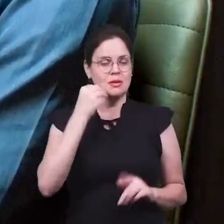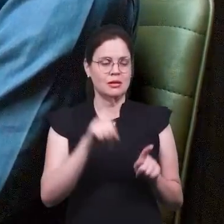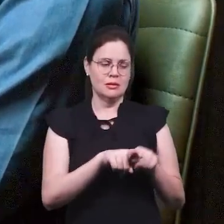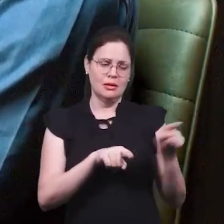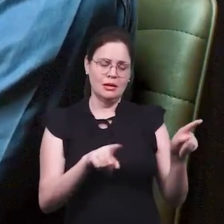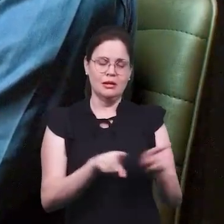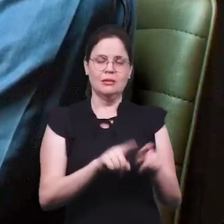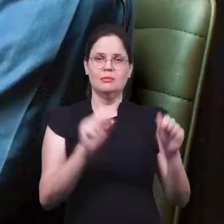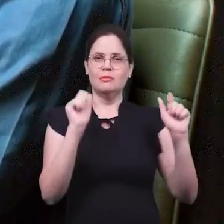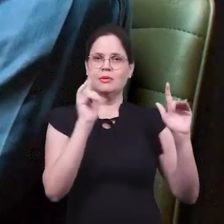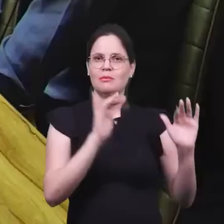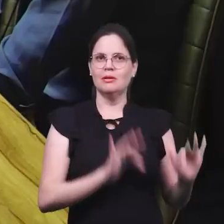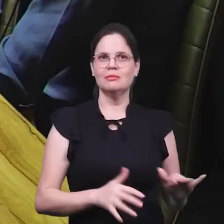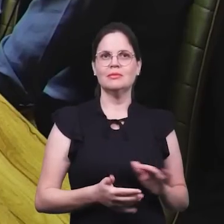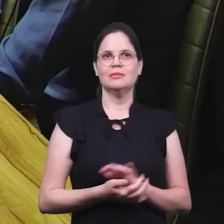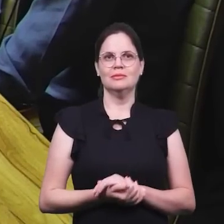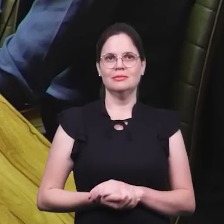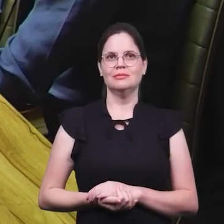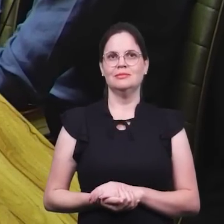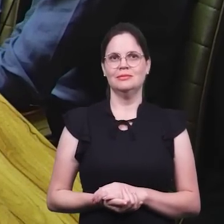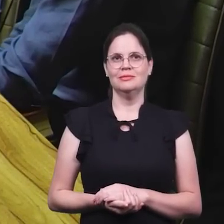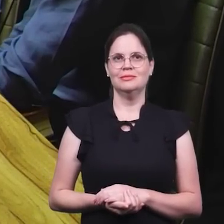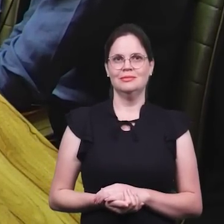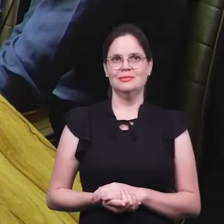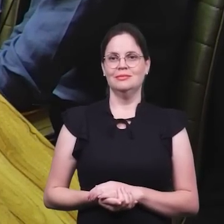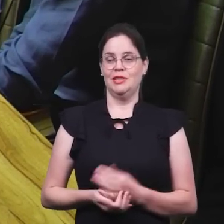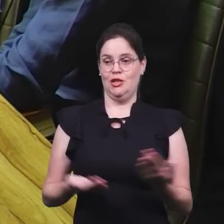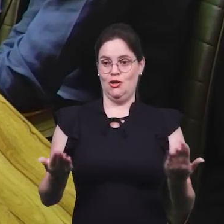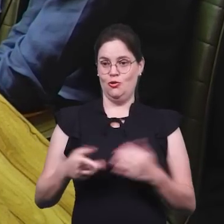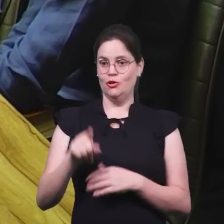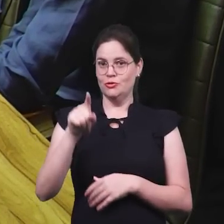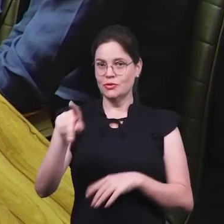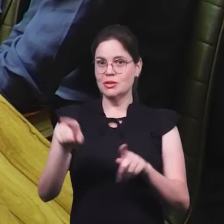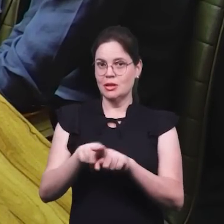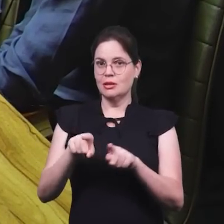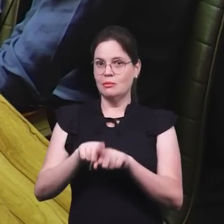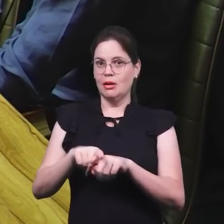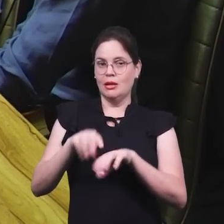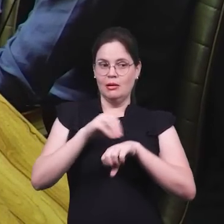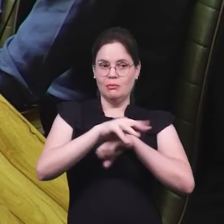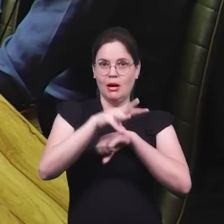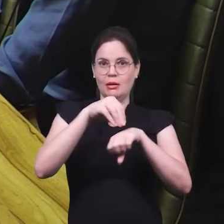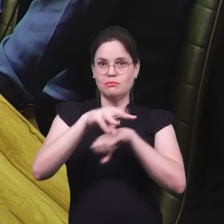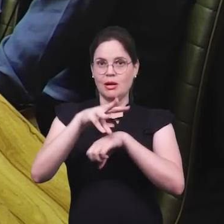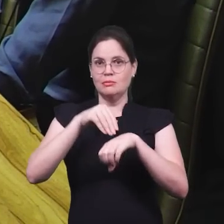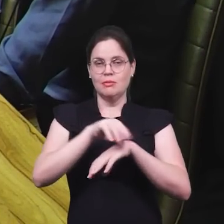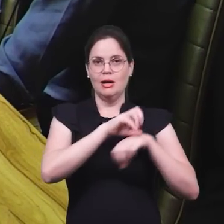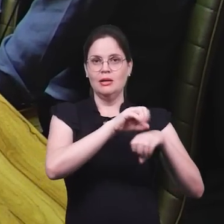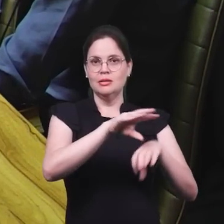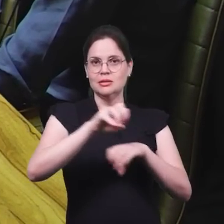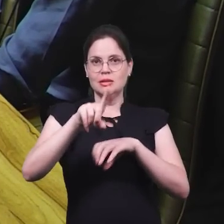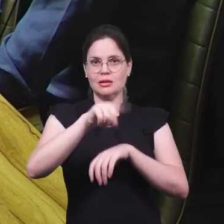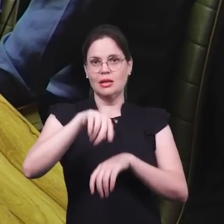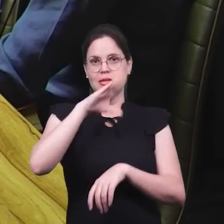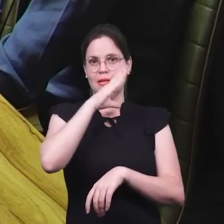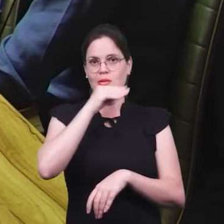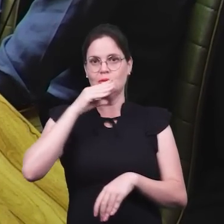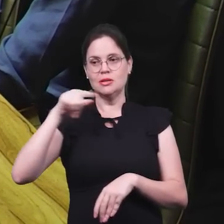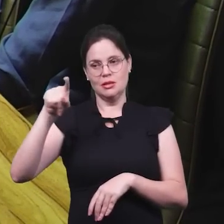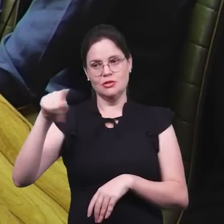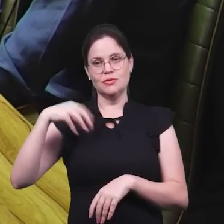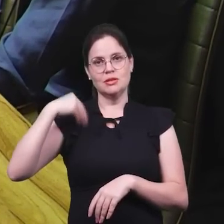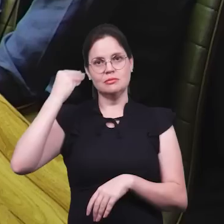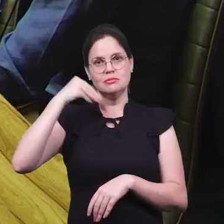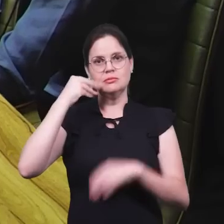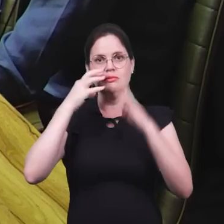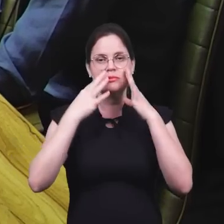ele. e saiba que você hoje está edificando muitos adolescentes com essa palavra linda que você está nos trazendo